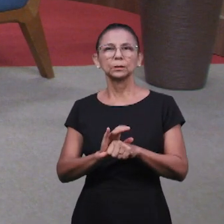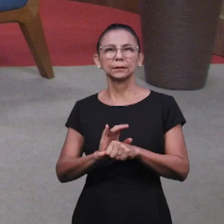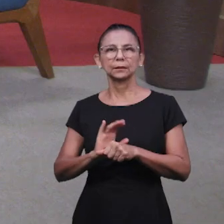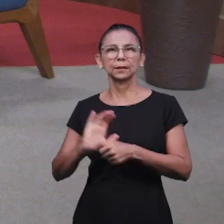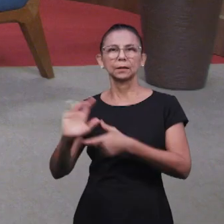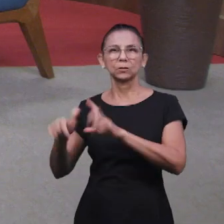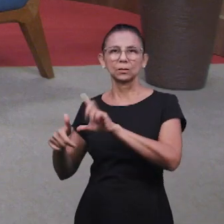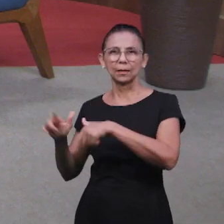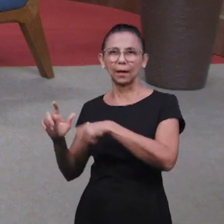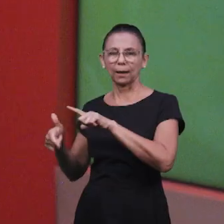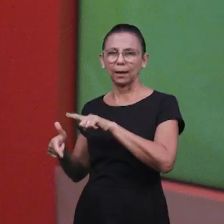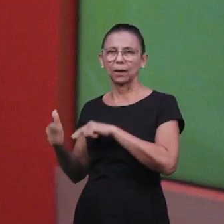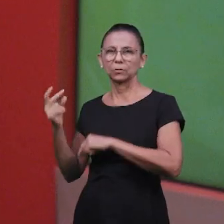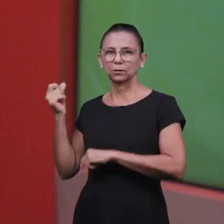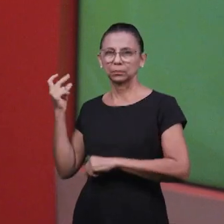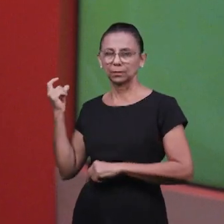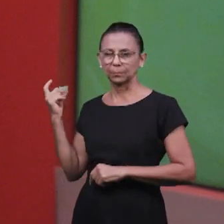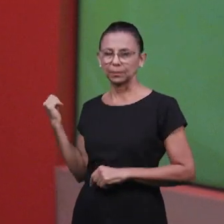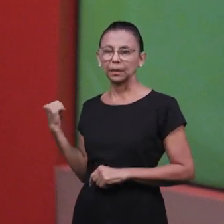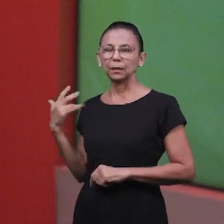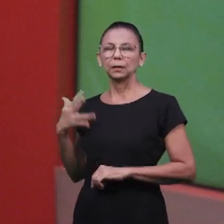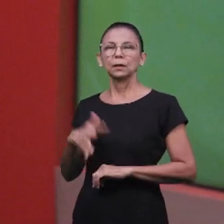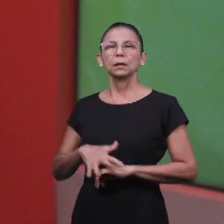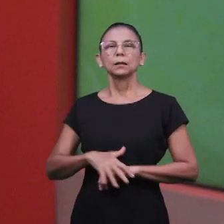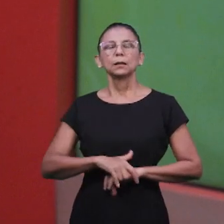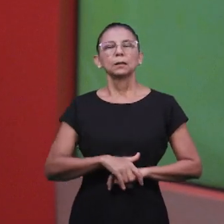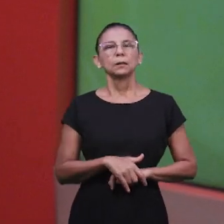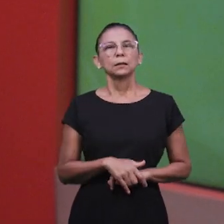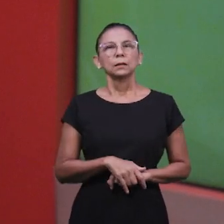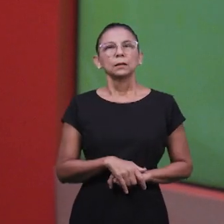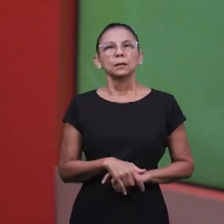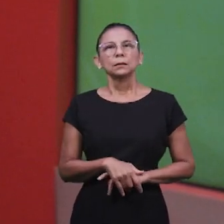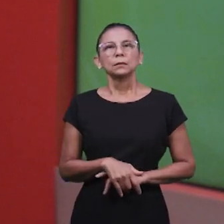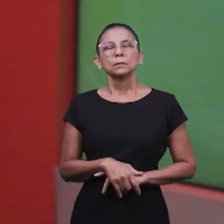de Israel daquela época, a duração